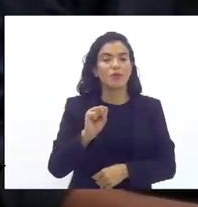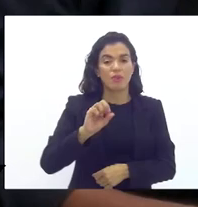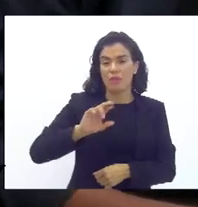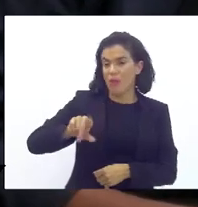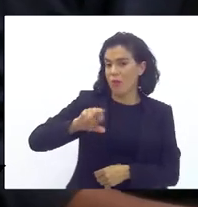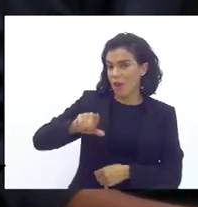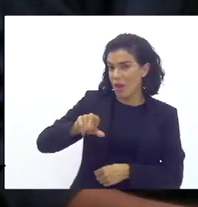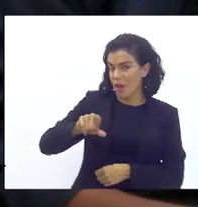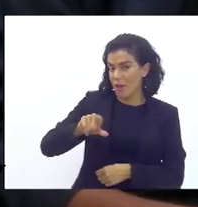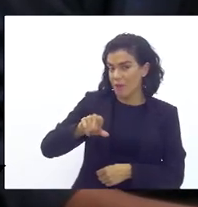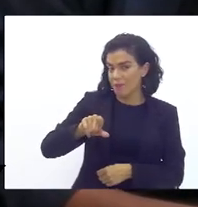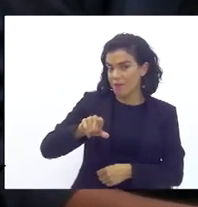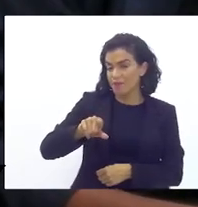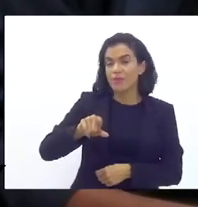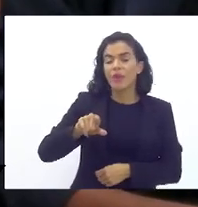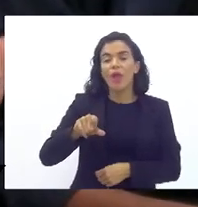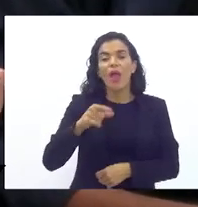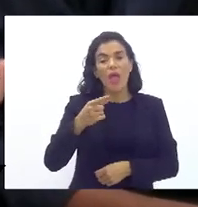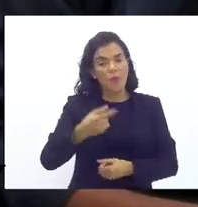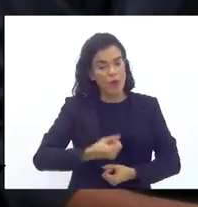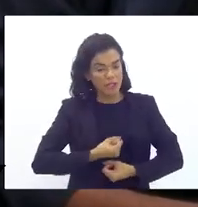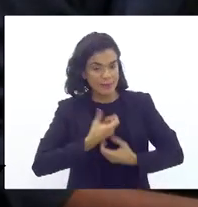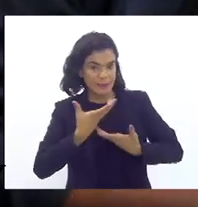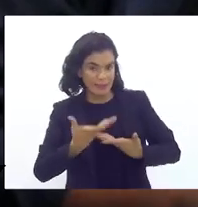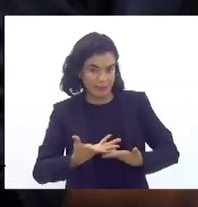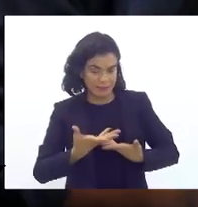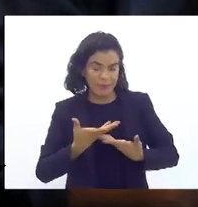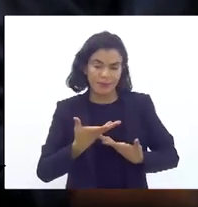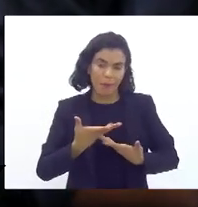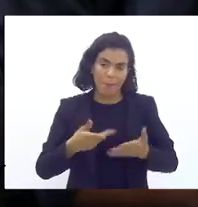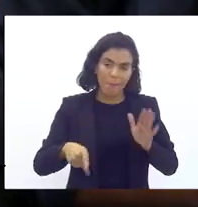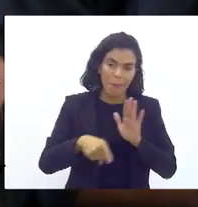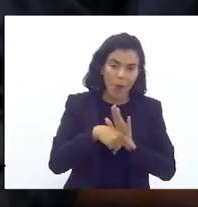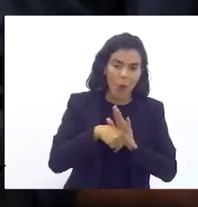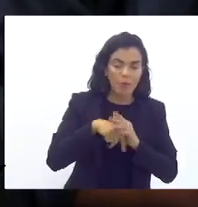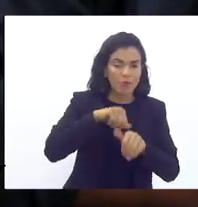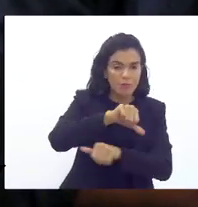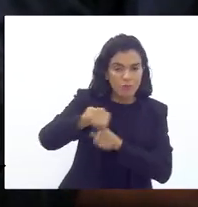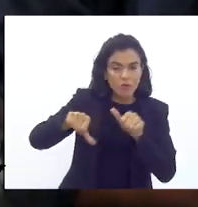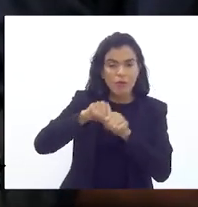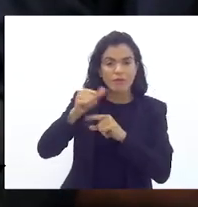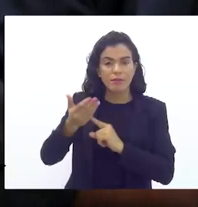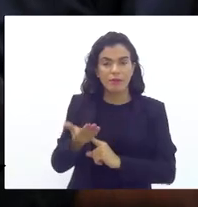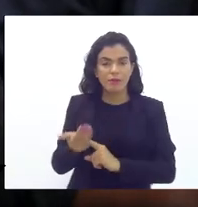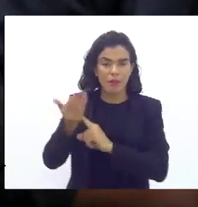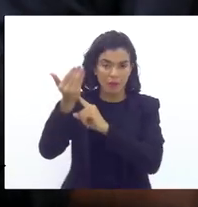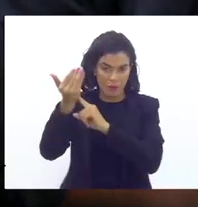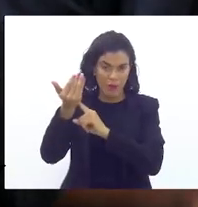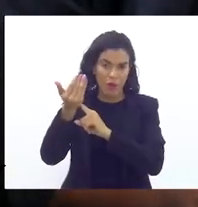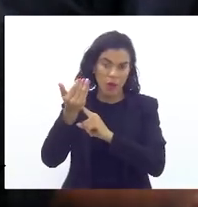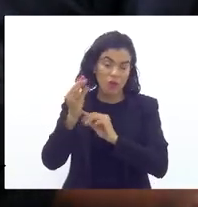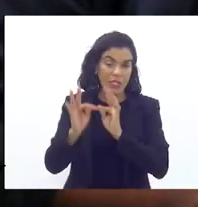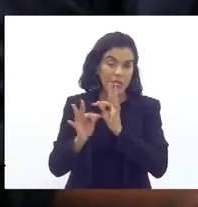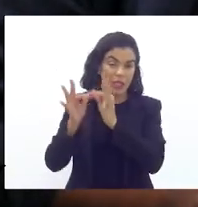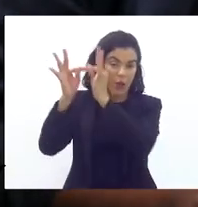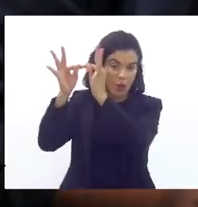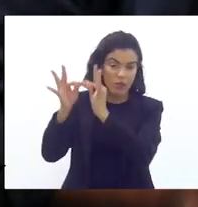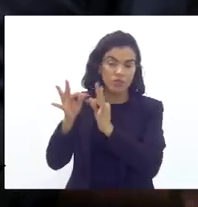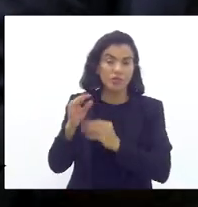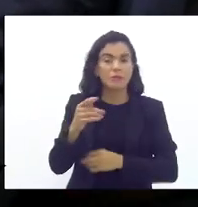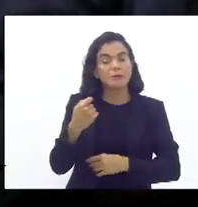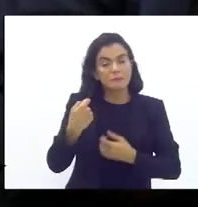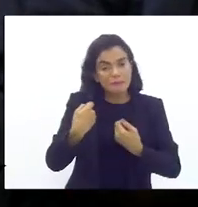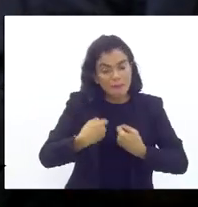é então como essa é uma expressão de inovação tecnológica né merece